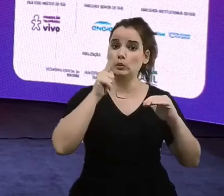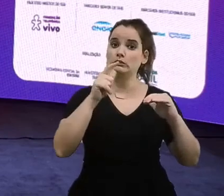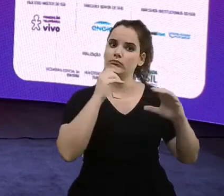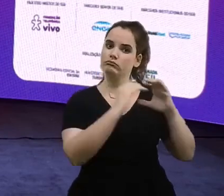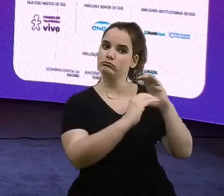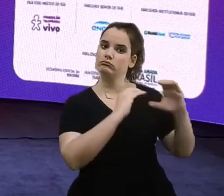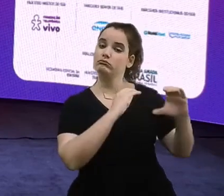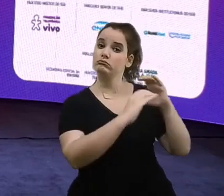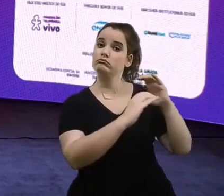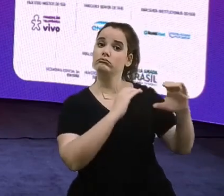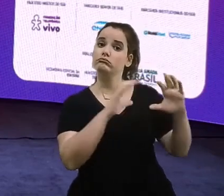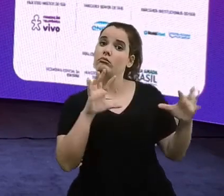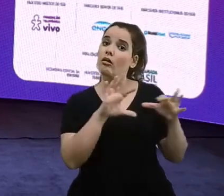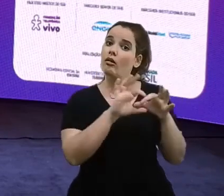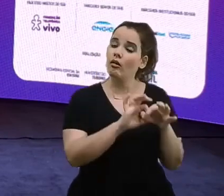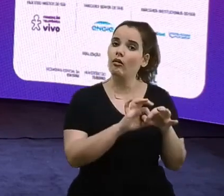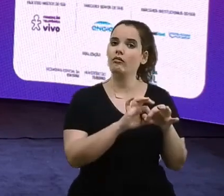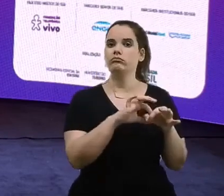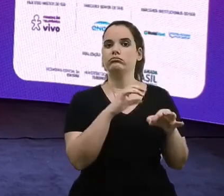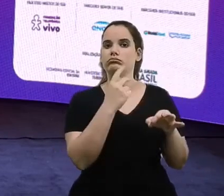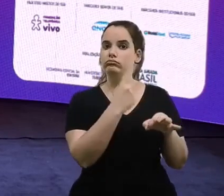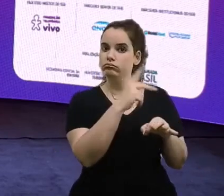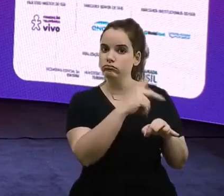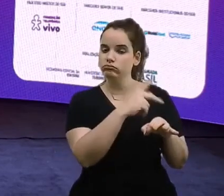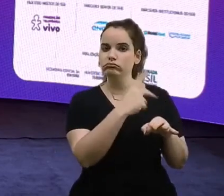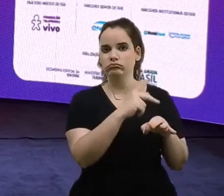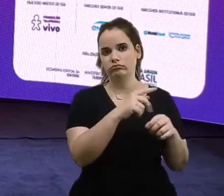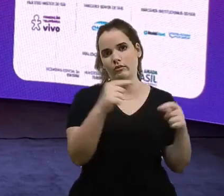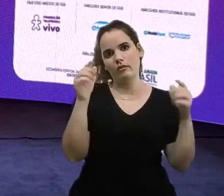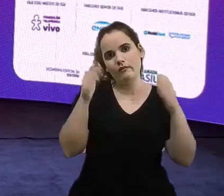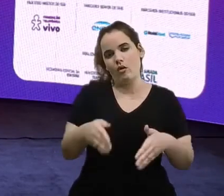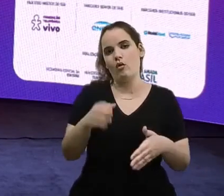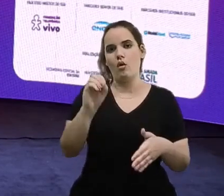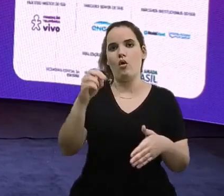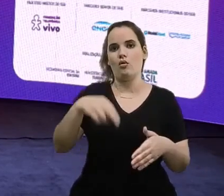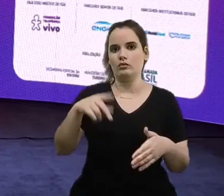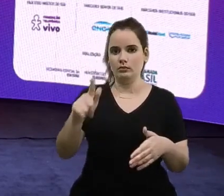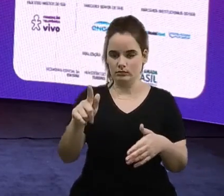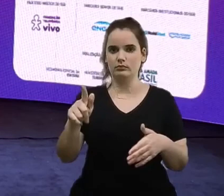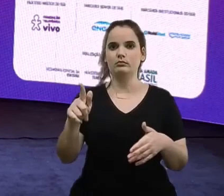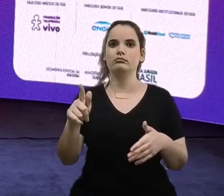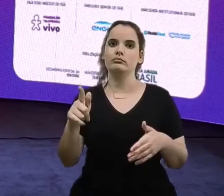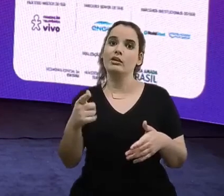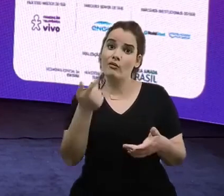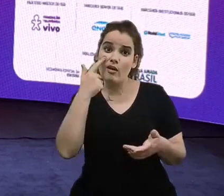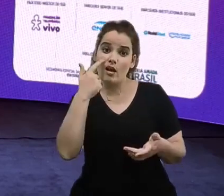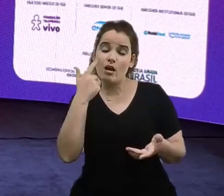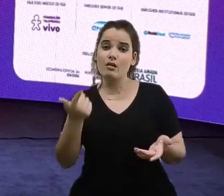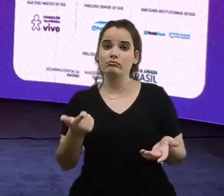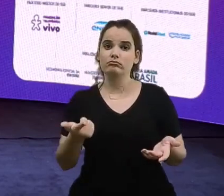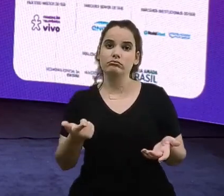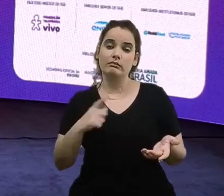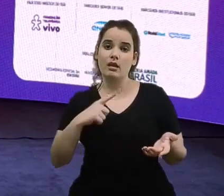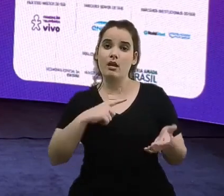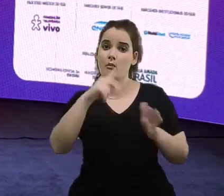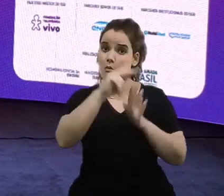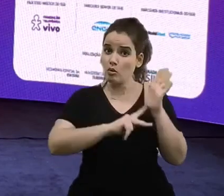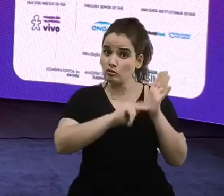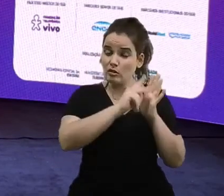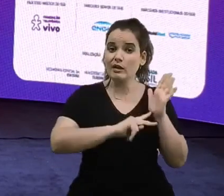aderente àquela organização que vai utilizar a informação, né? Então, eu vejo que muitas vezes os projetos de Data for Good,